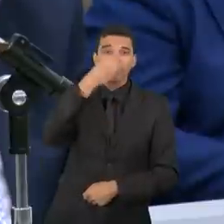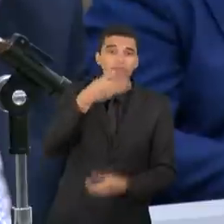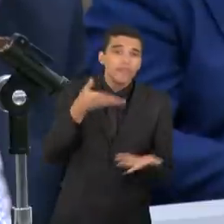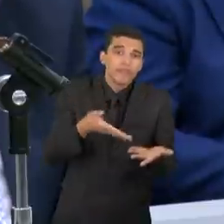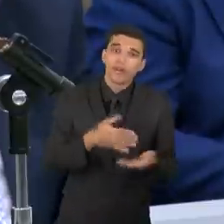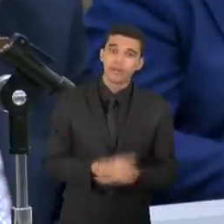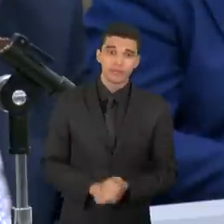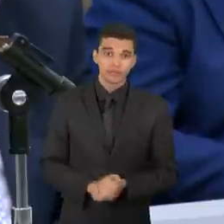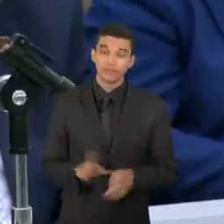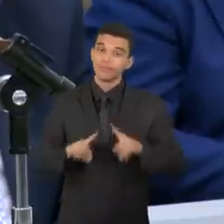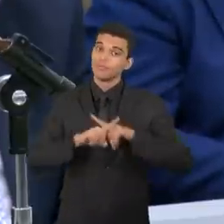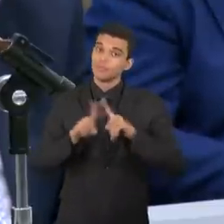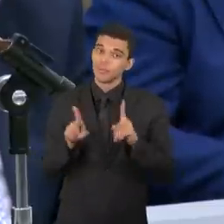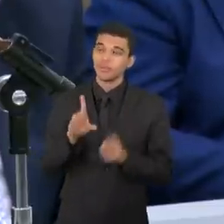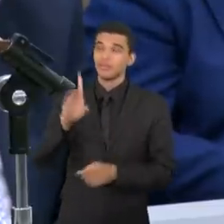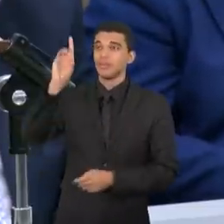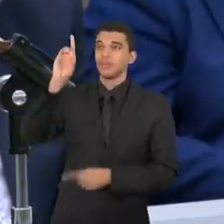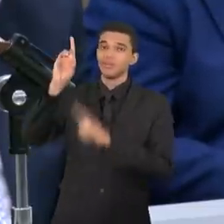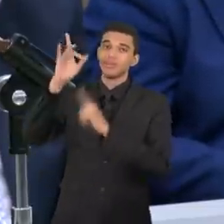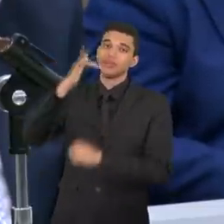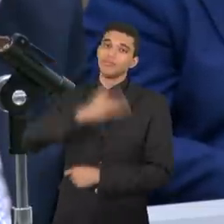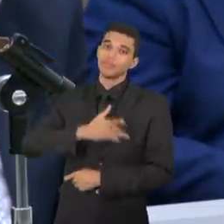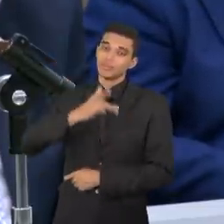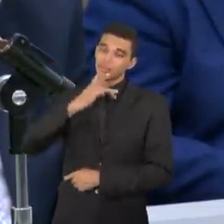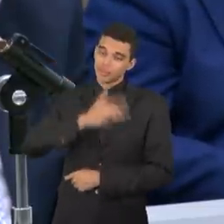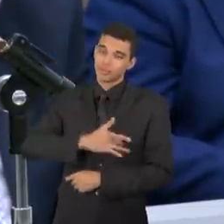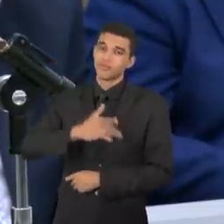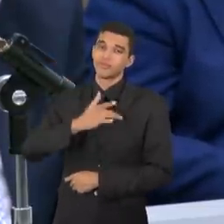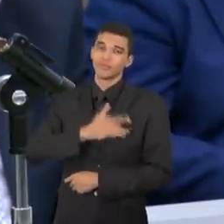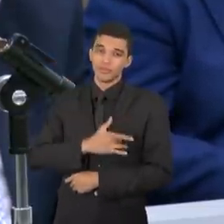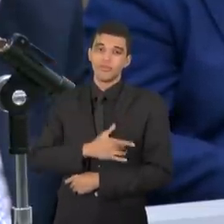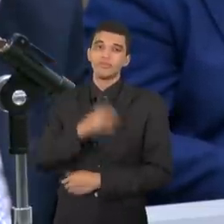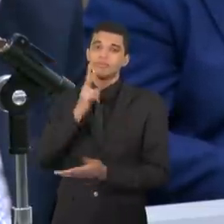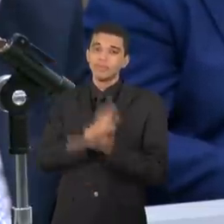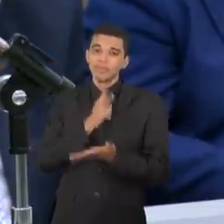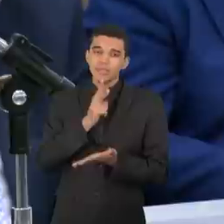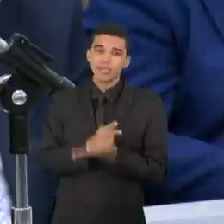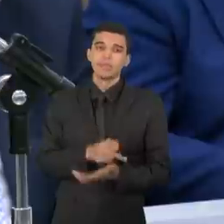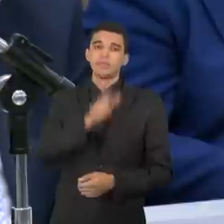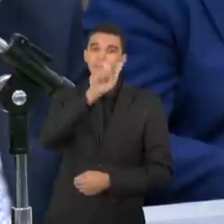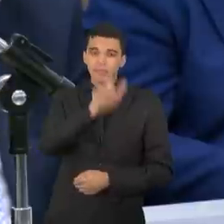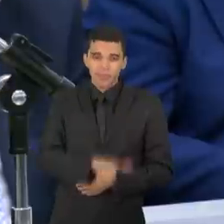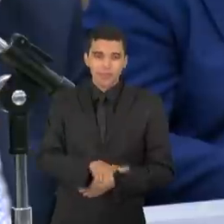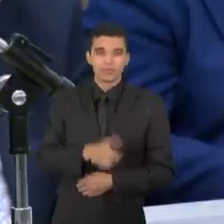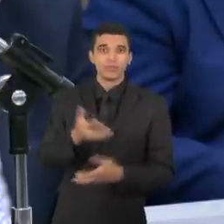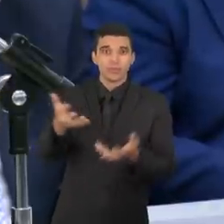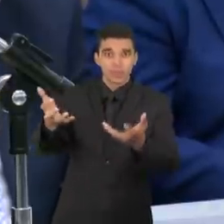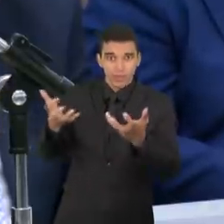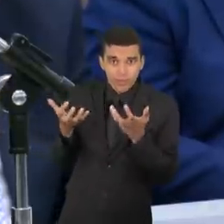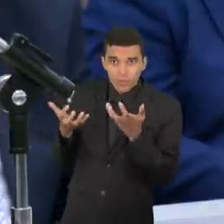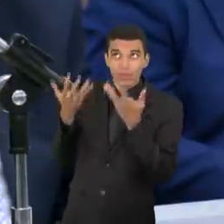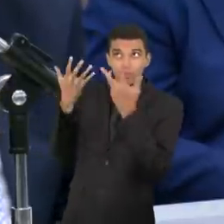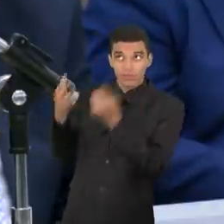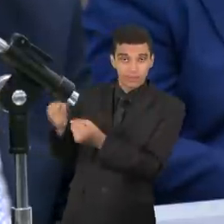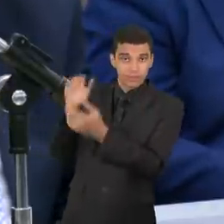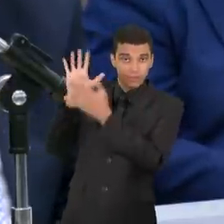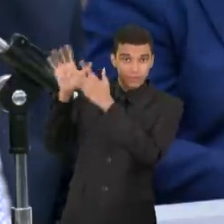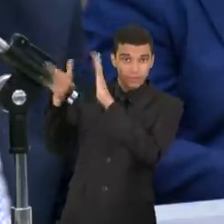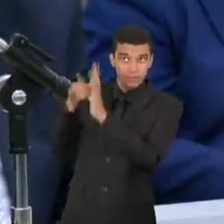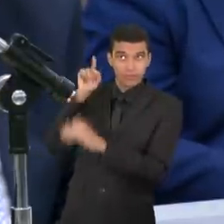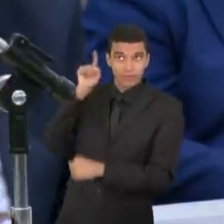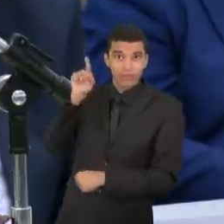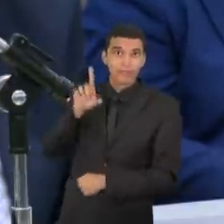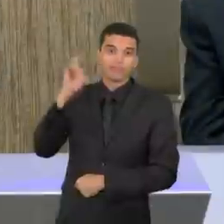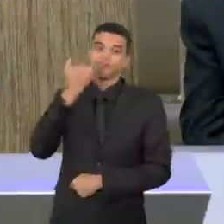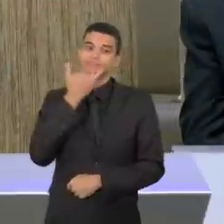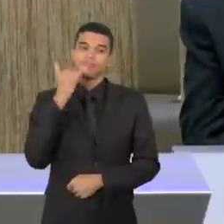eternidade sobre aquele que o teme, e a sua justiça sobre os filhos dos filhos.